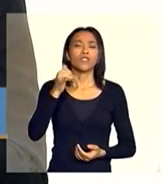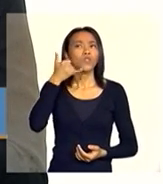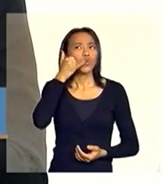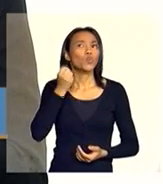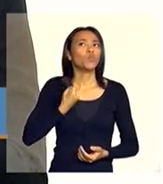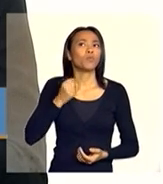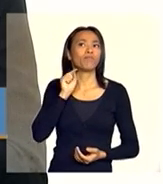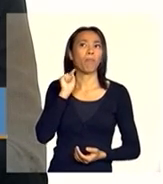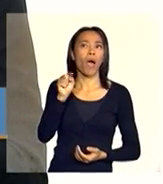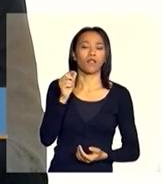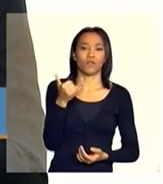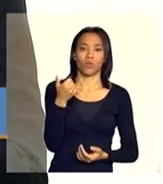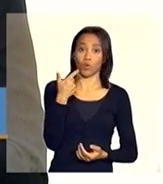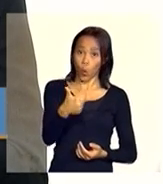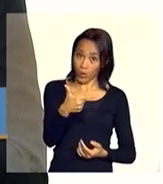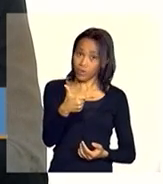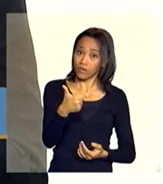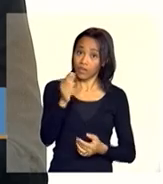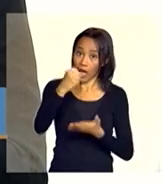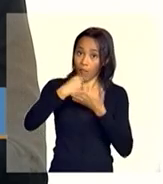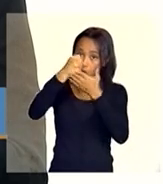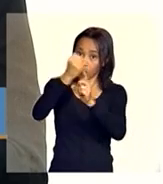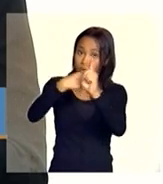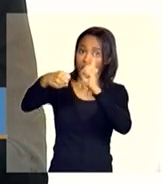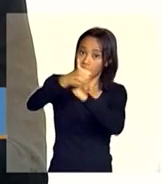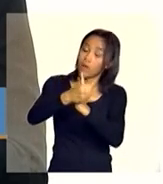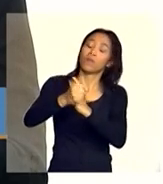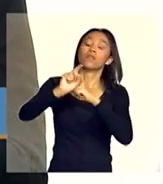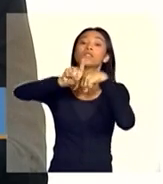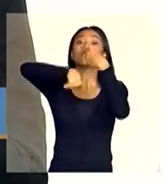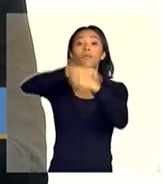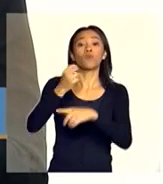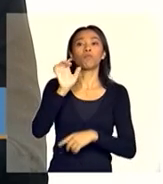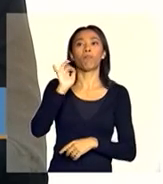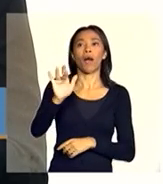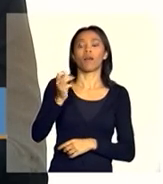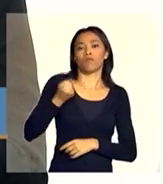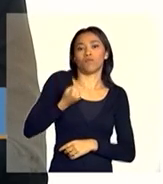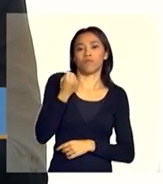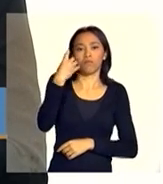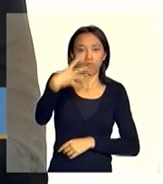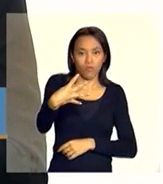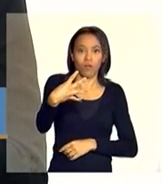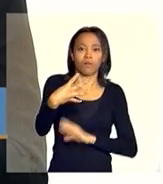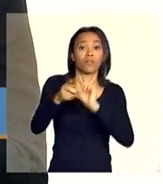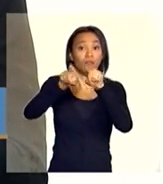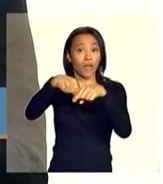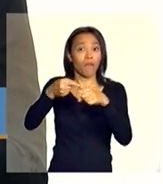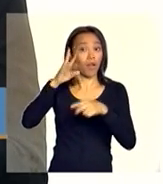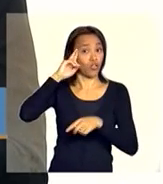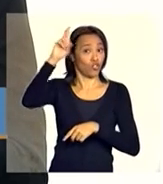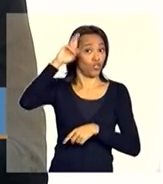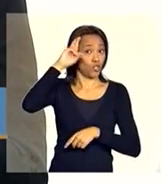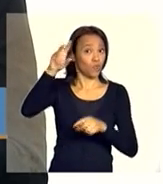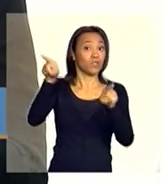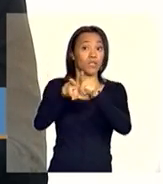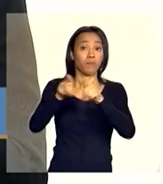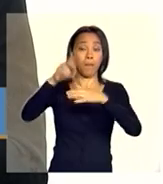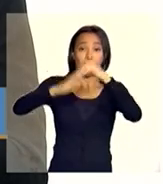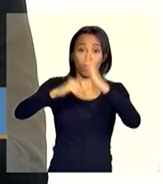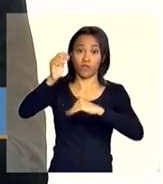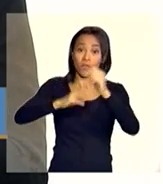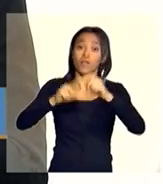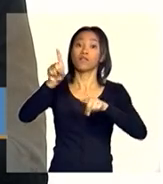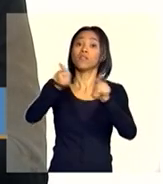dois Assistência Social depois você vai digitar a opção quro que é gestão paraos gestores técnicos e conselheiros